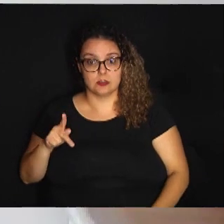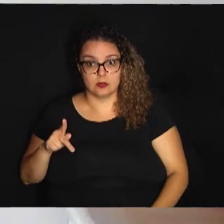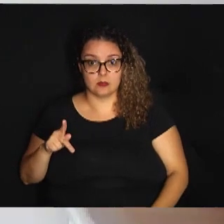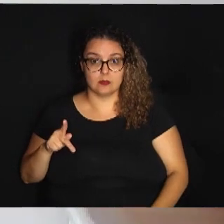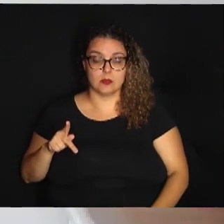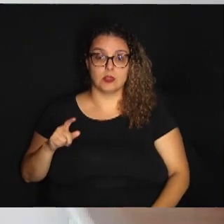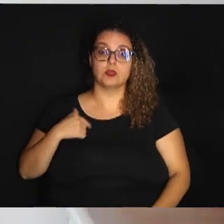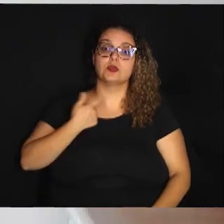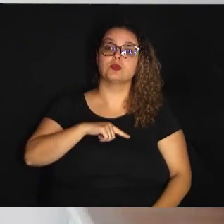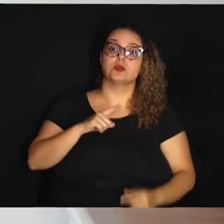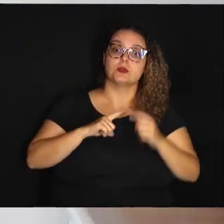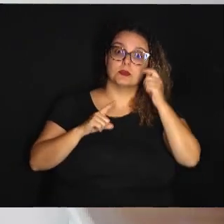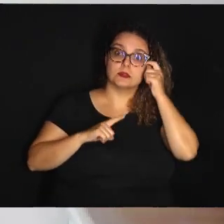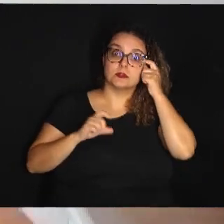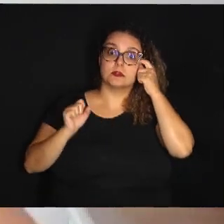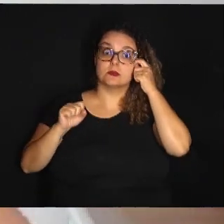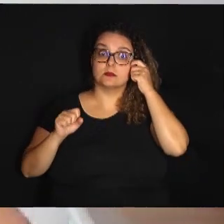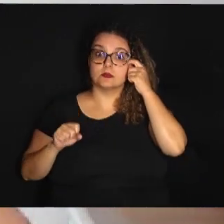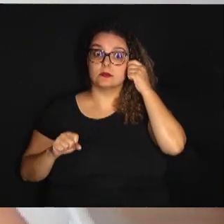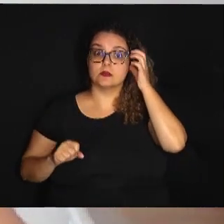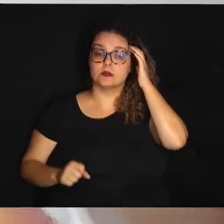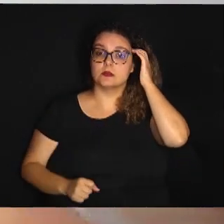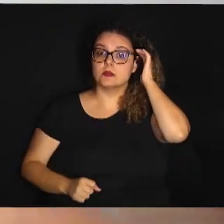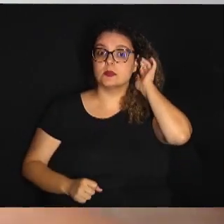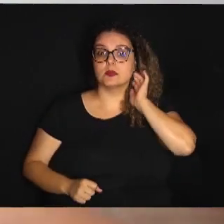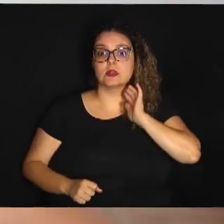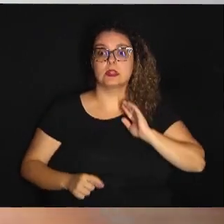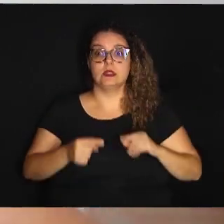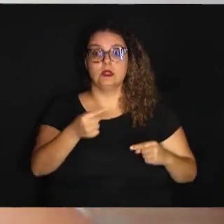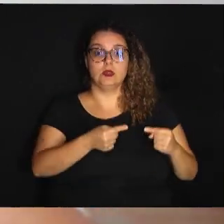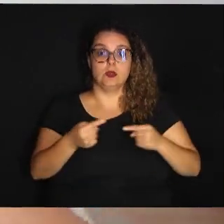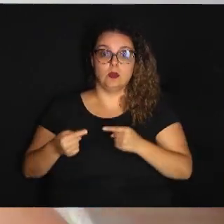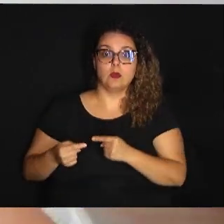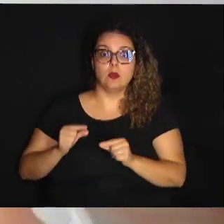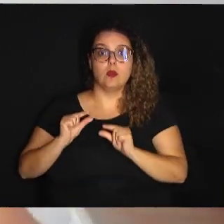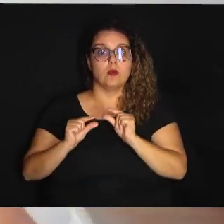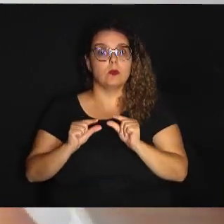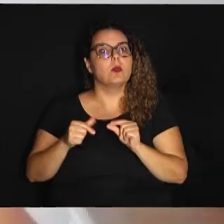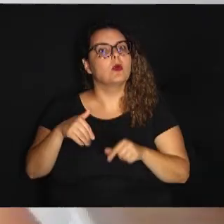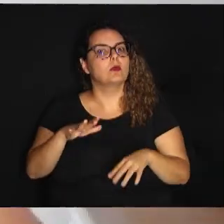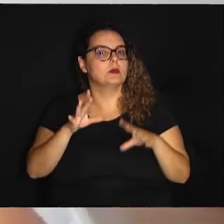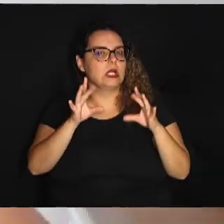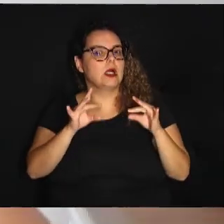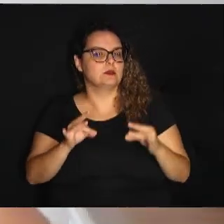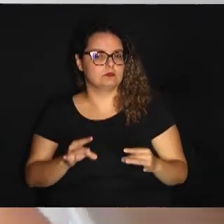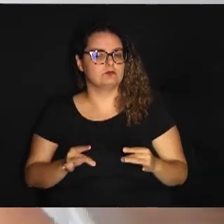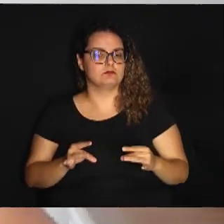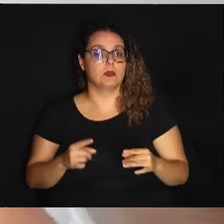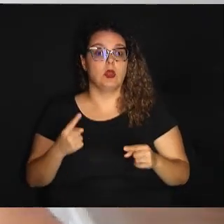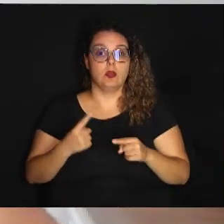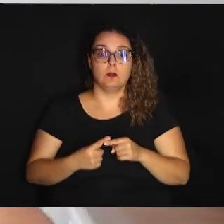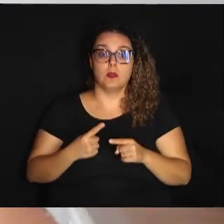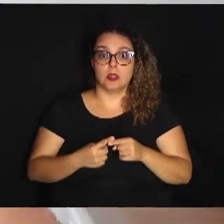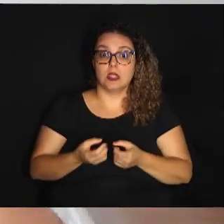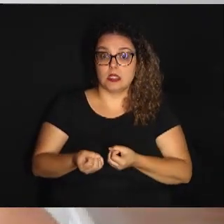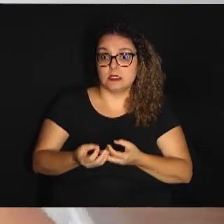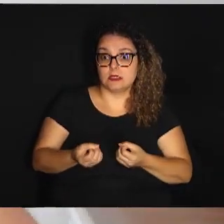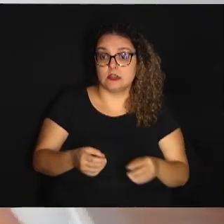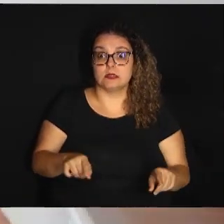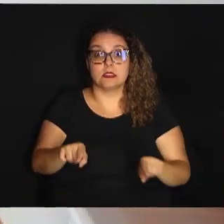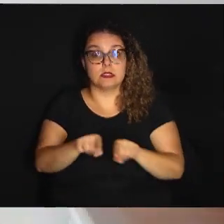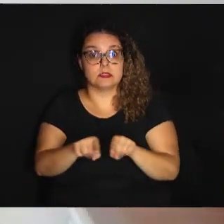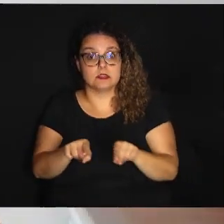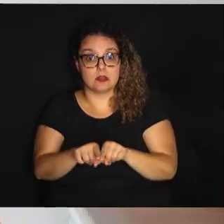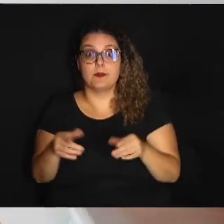outra COP, onde a gente tem, daí sim, uma discussão um pouco mais aprofundada, até porque